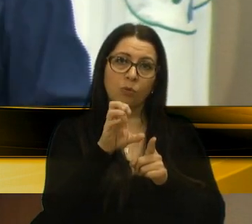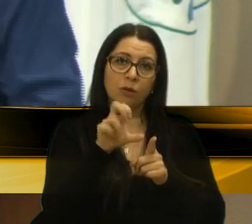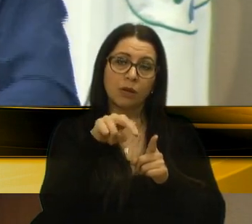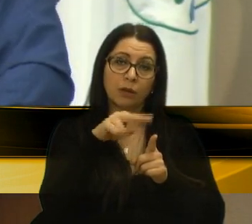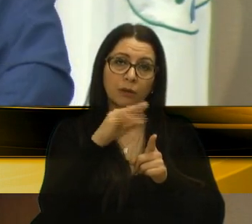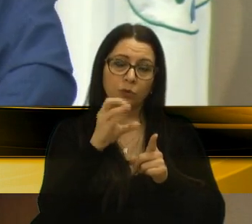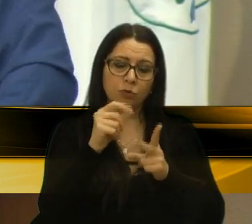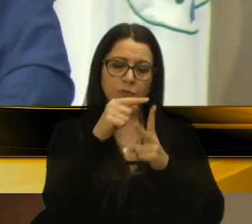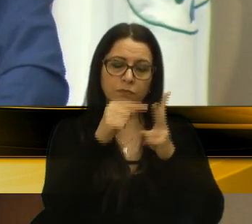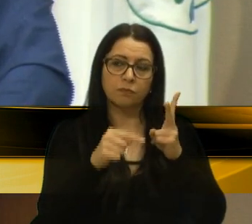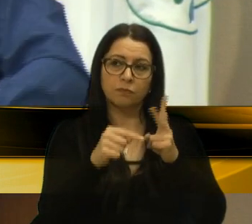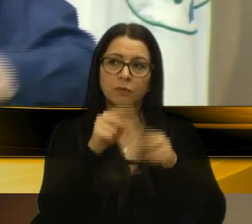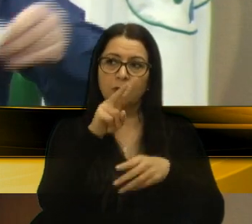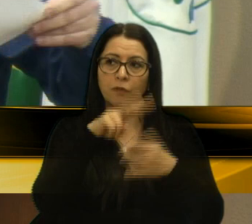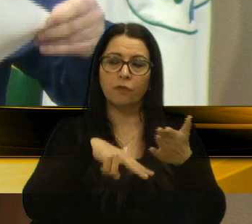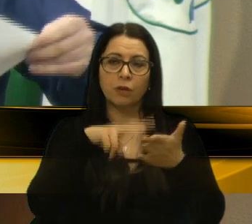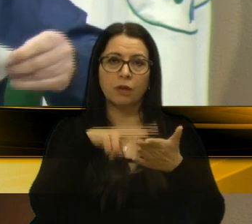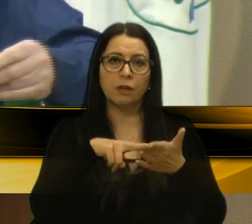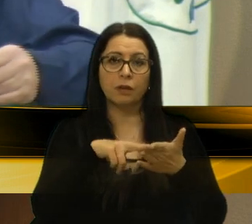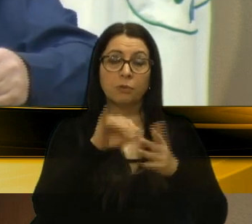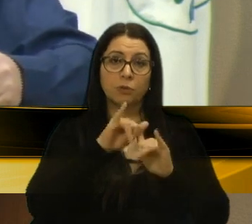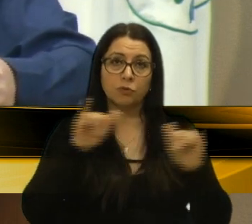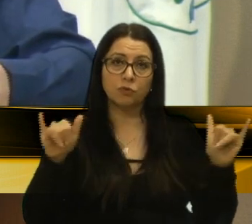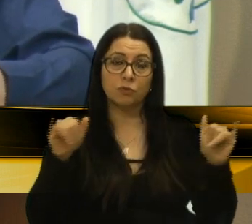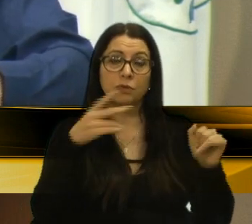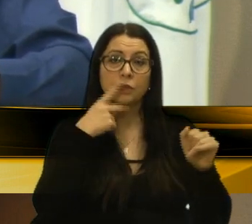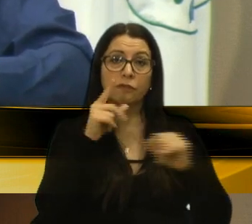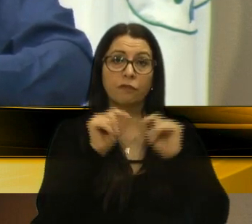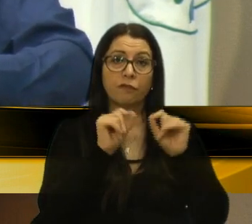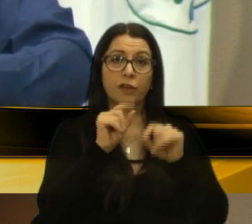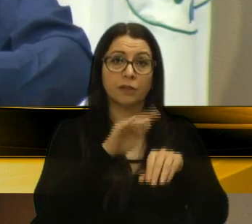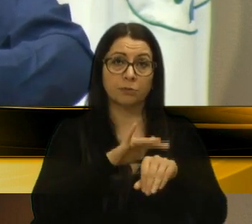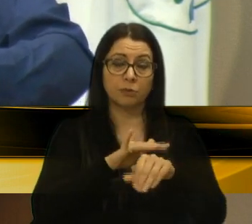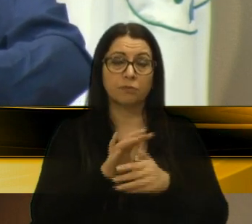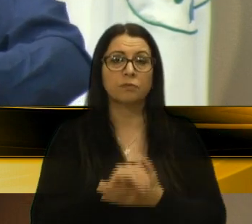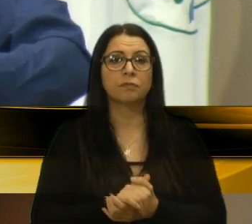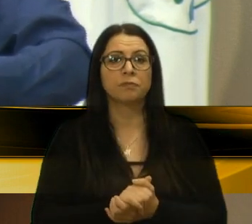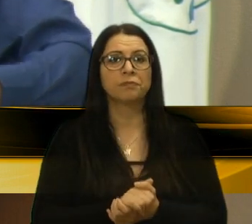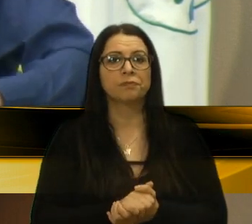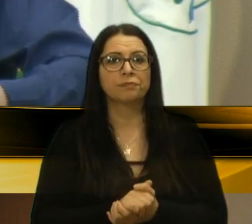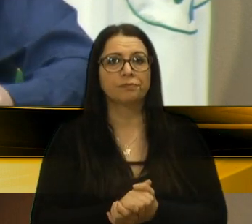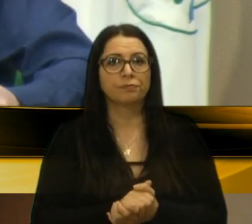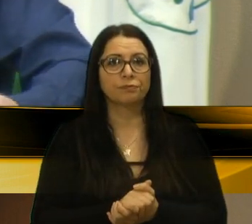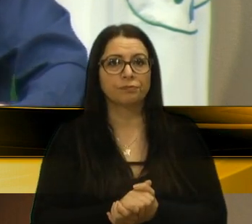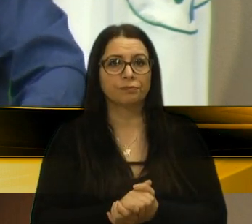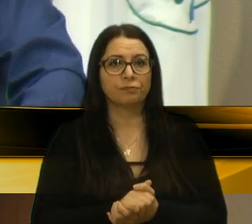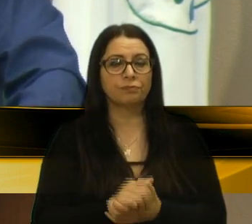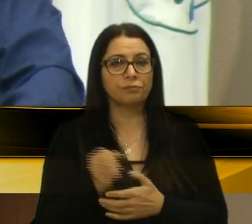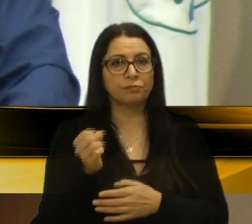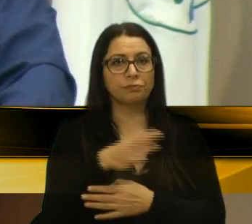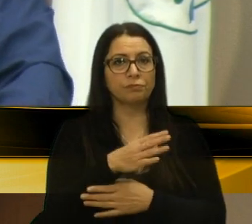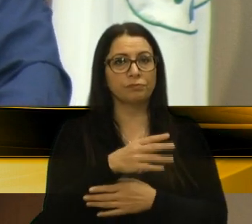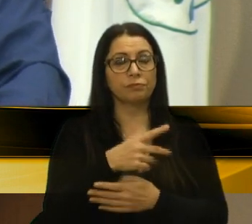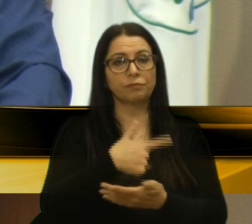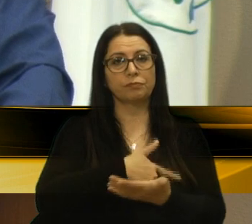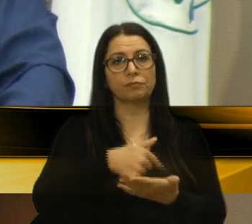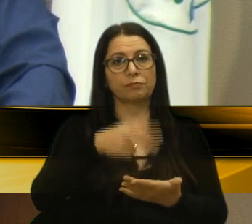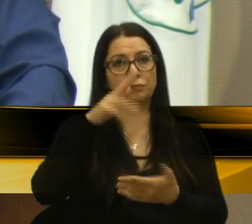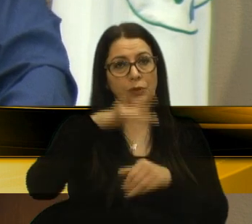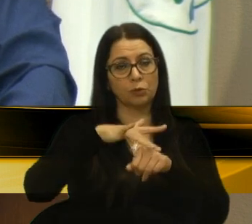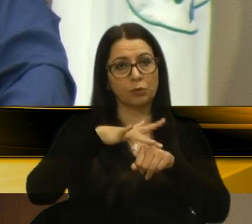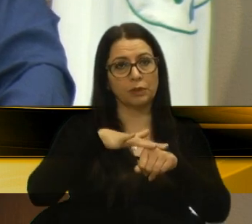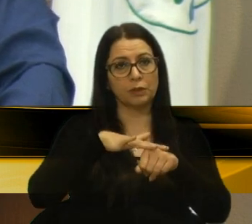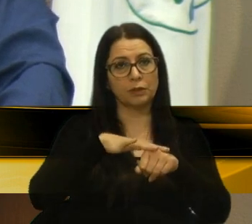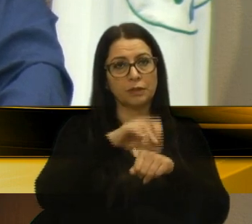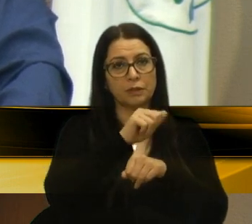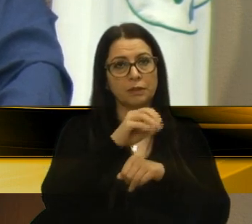Inclusive, eu vou ler aqui uma das notícias que falam sobre esse caso. Novo caso de mormo é diagnosticado em